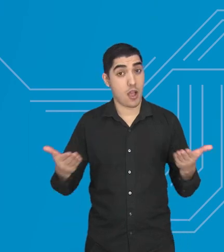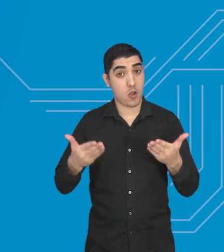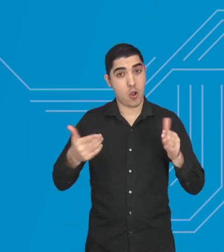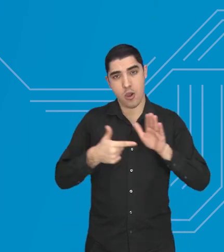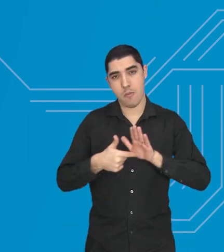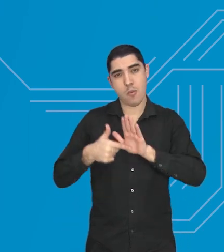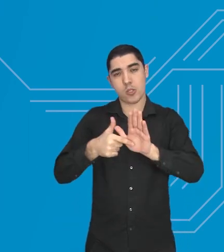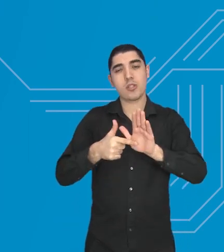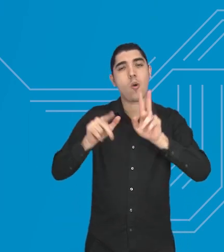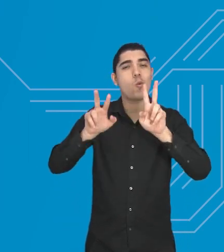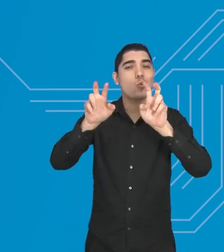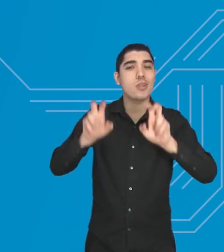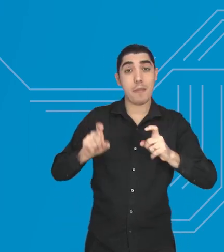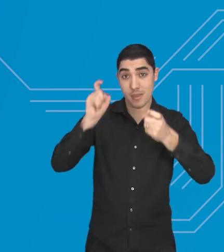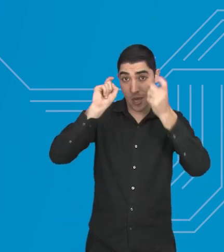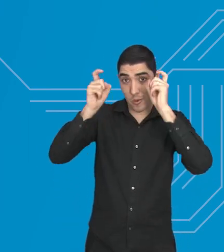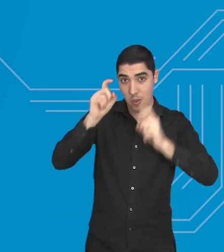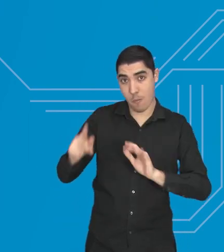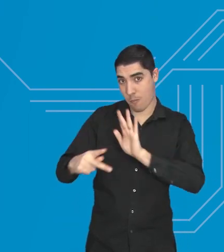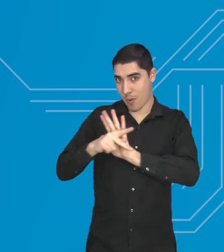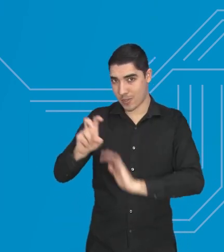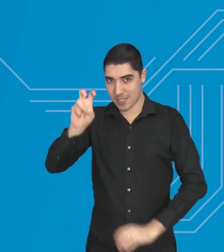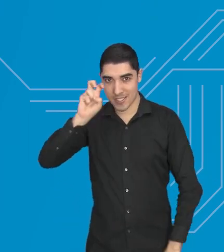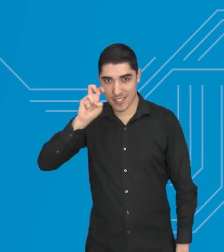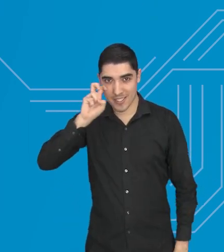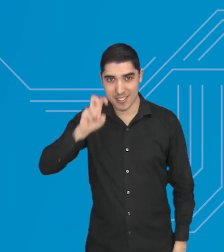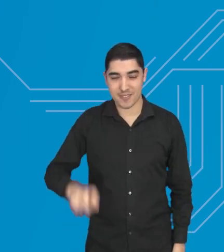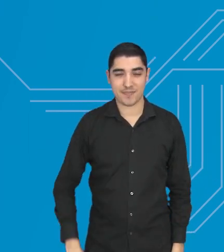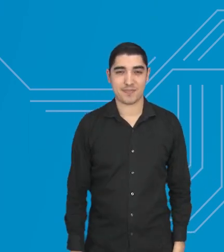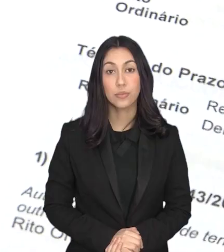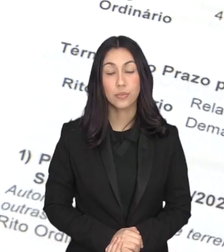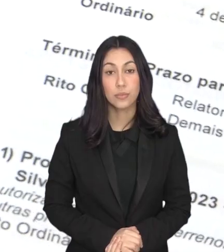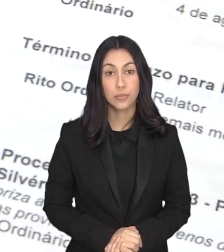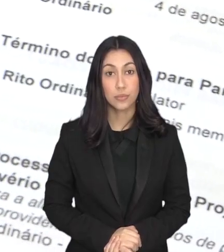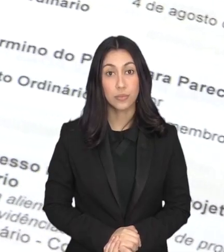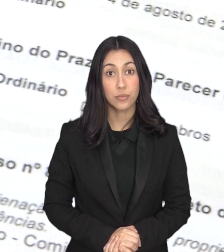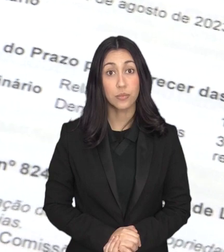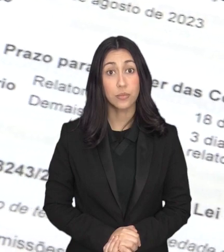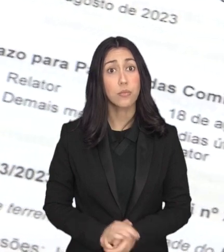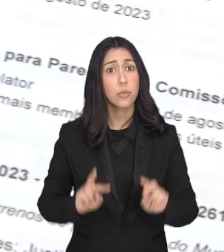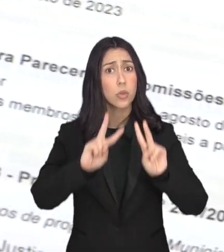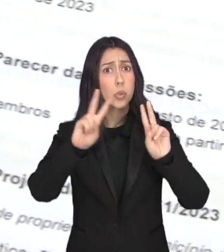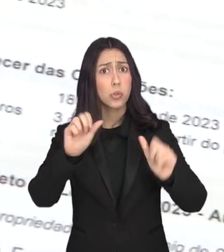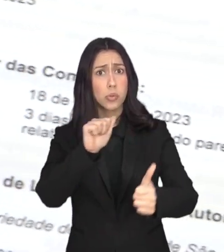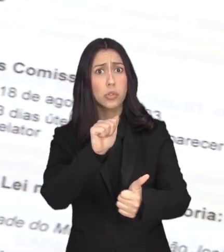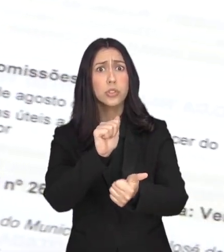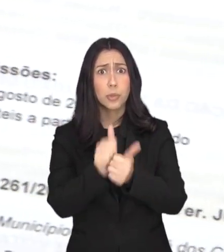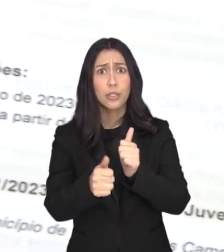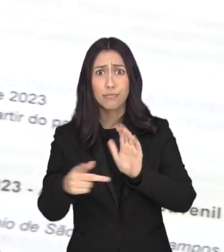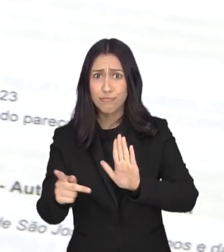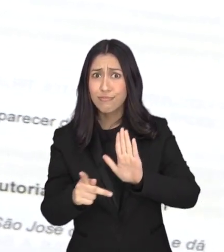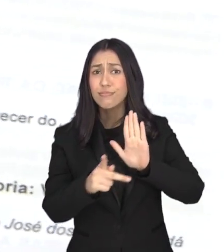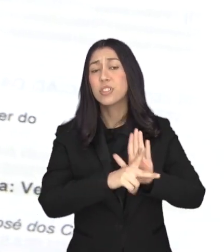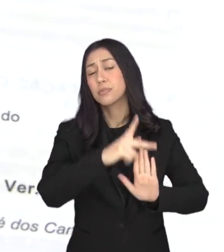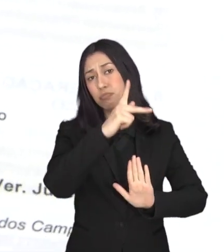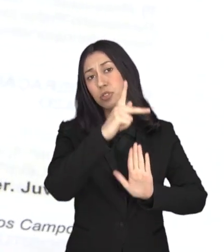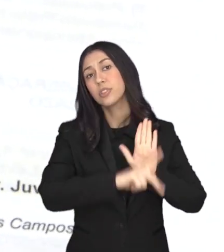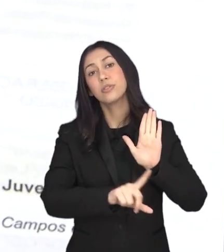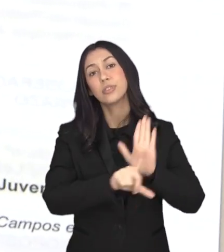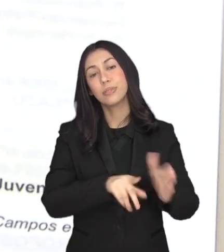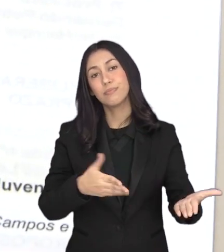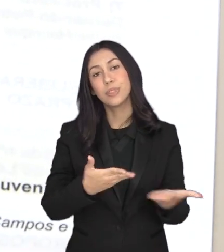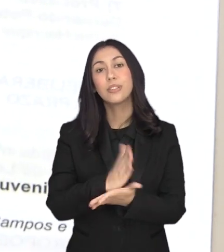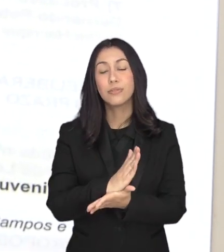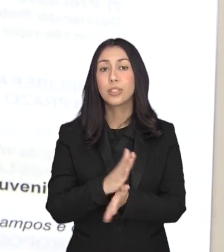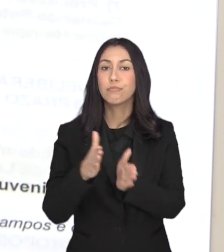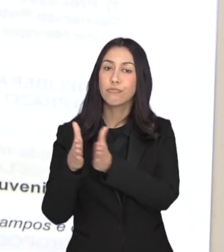Fique agora com os destaques da sessão realizada nesta quinta-feira. E o esporte foi destaque entre os projetos de lei aprovados